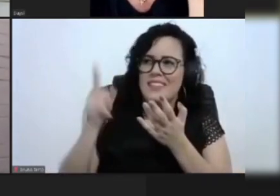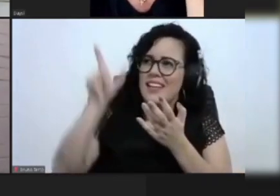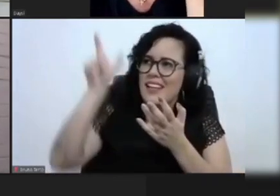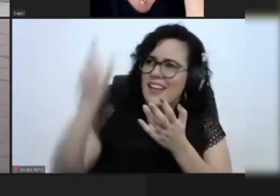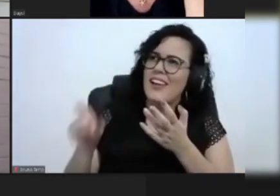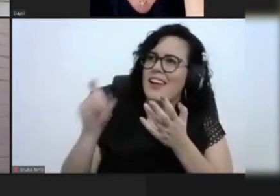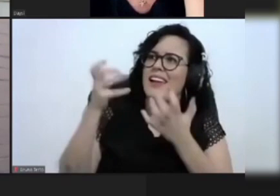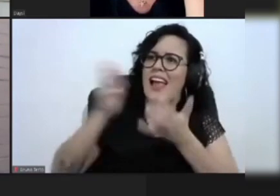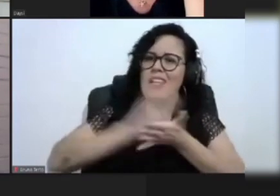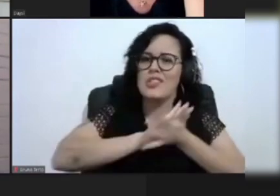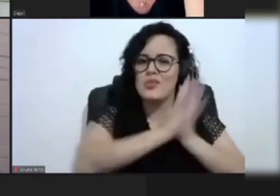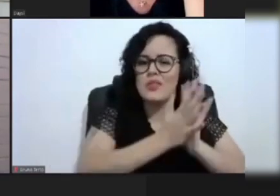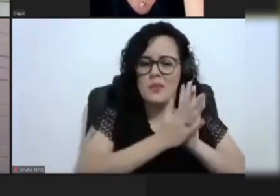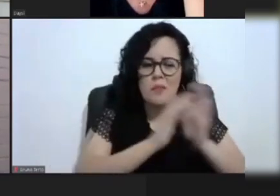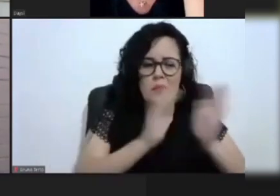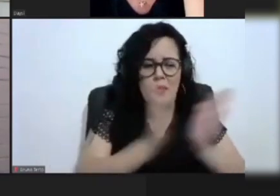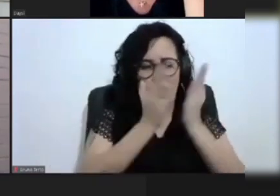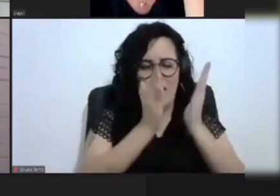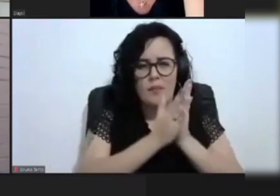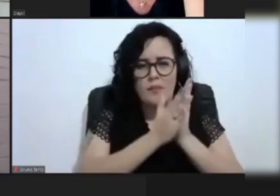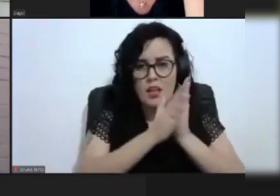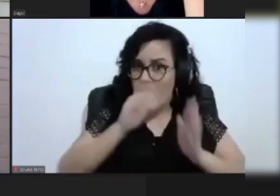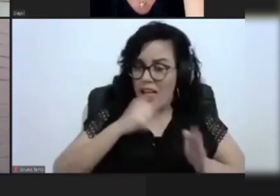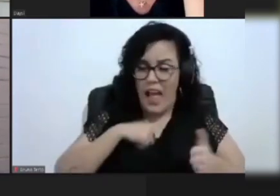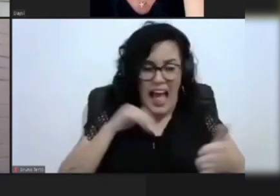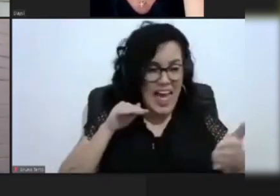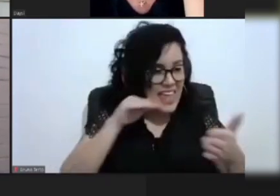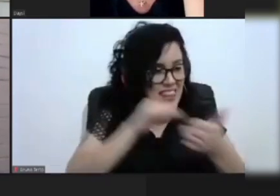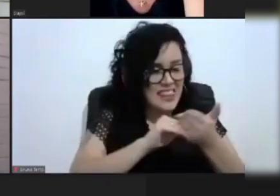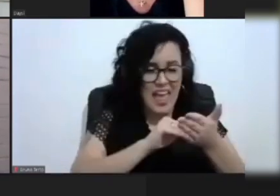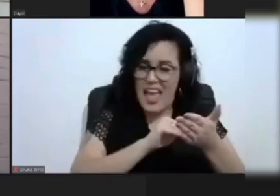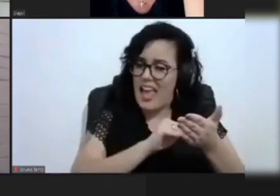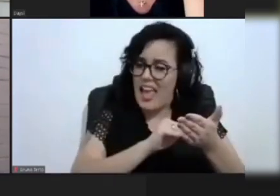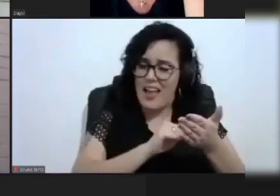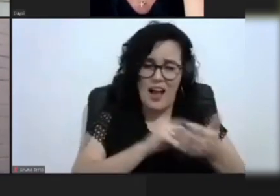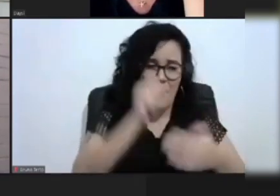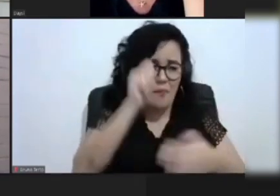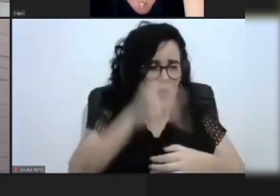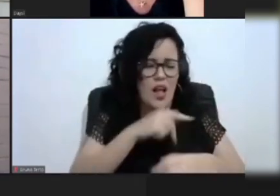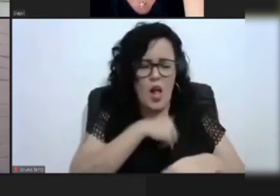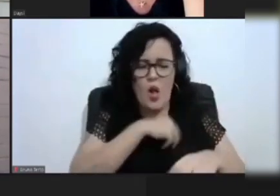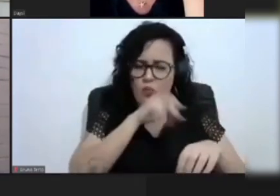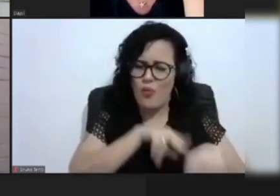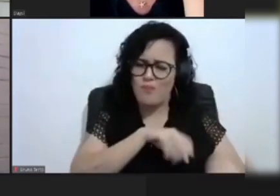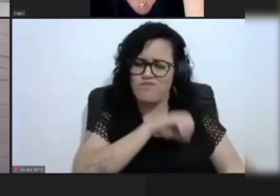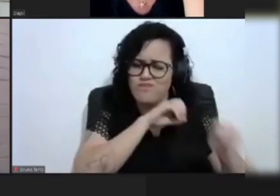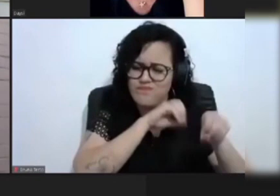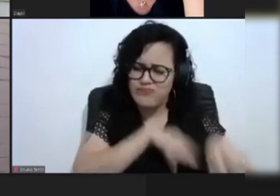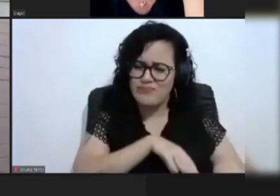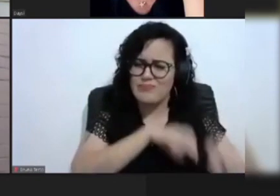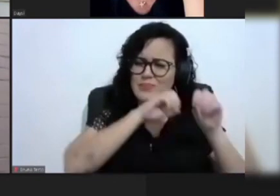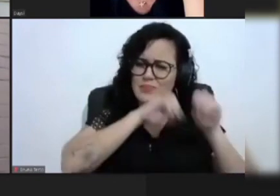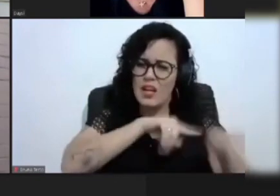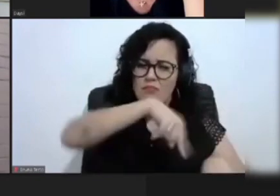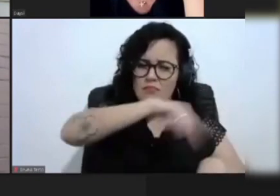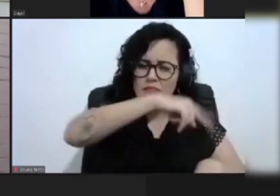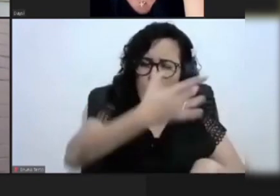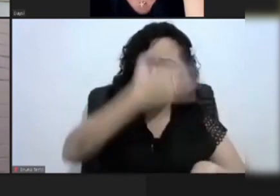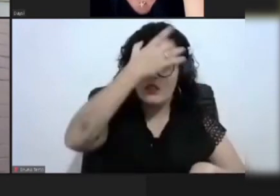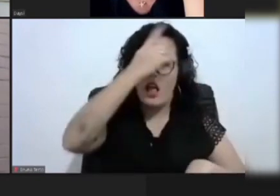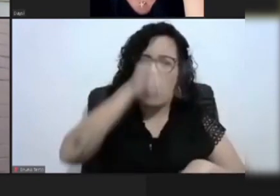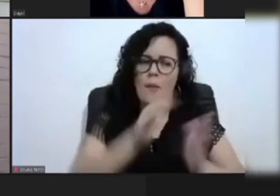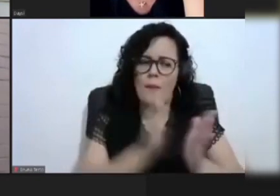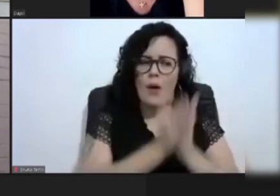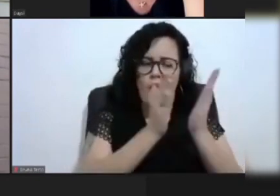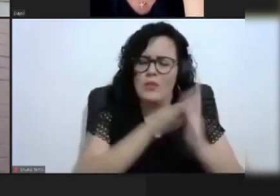durante o meu fazer, né, até o dia que eu me aposentar, tá fazendo isso, eu acho que eu já estou fazendo bastante, assim, né, há um